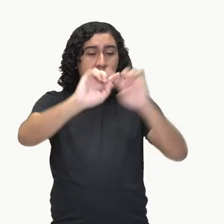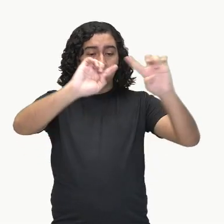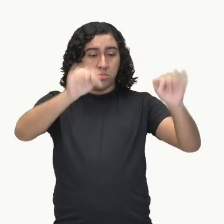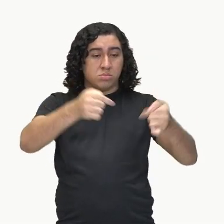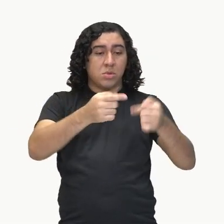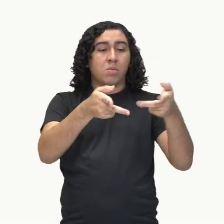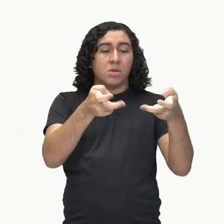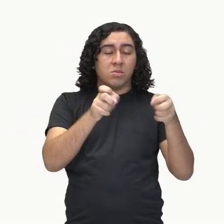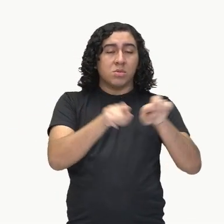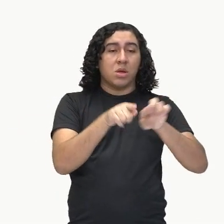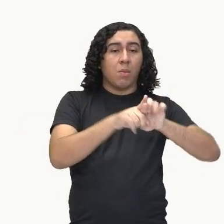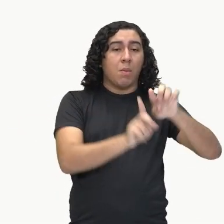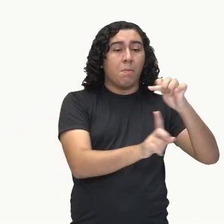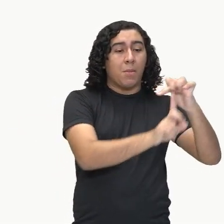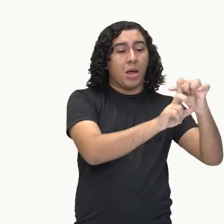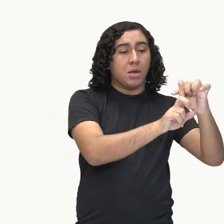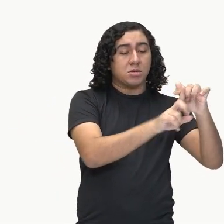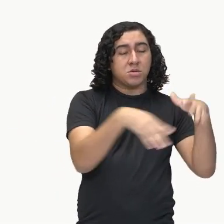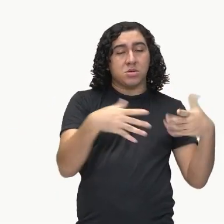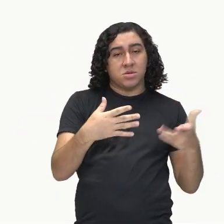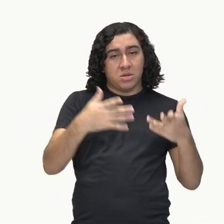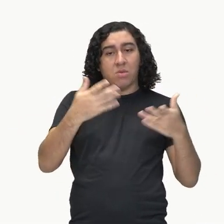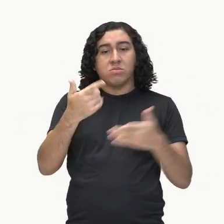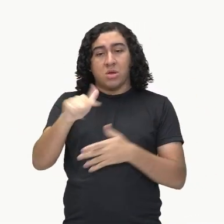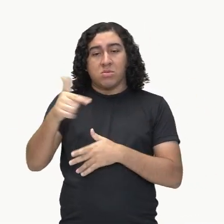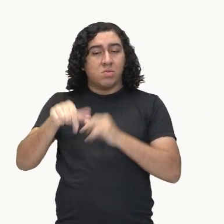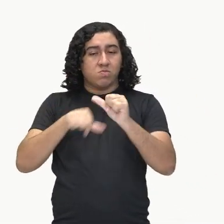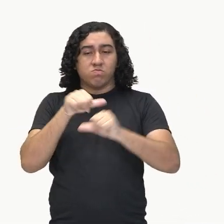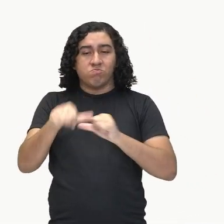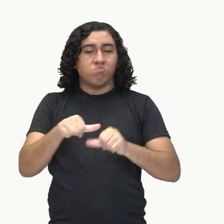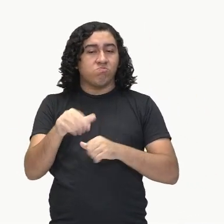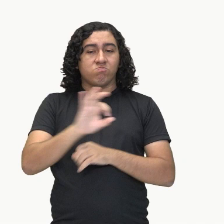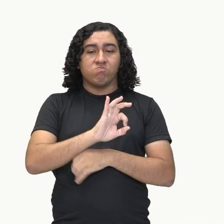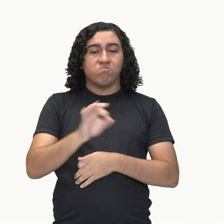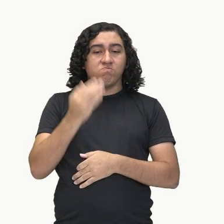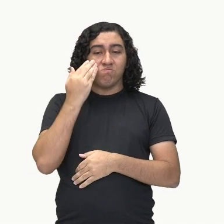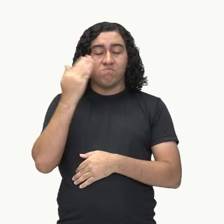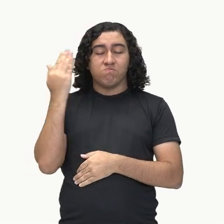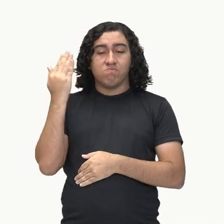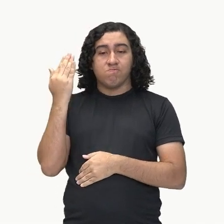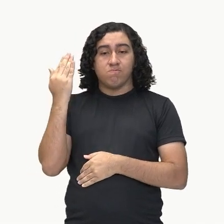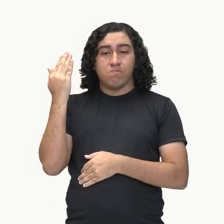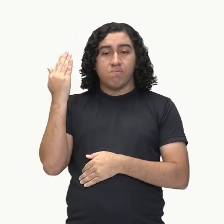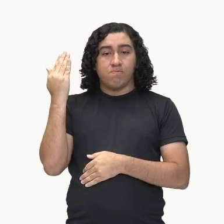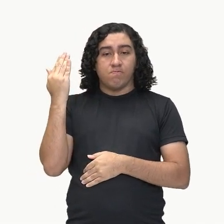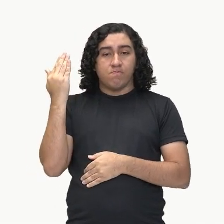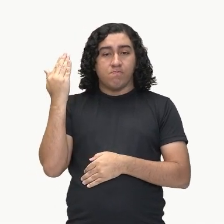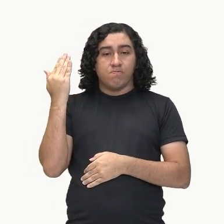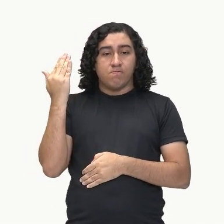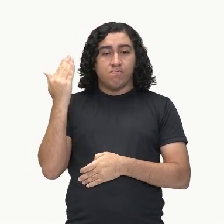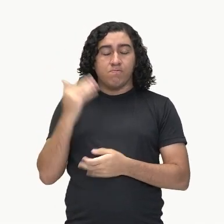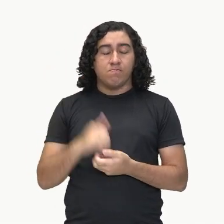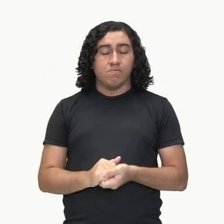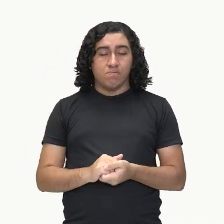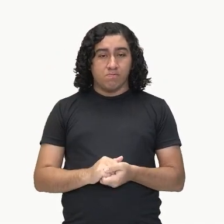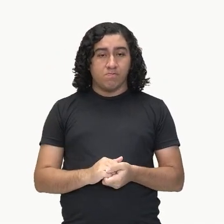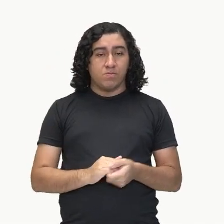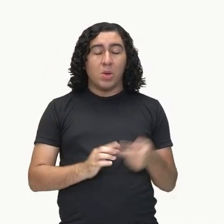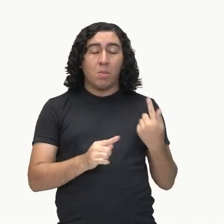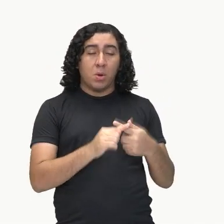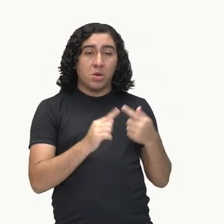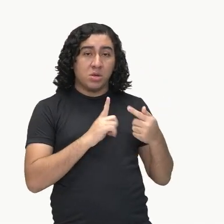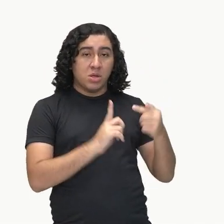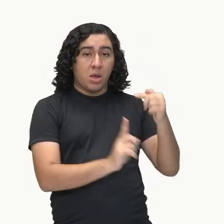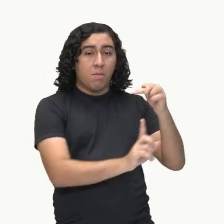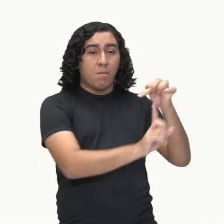percebemos também que ele saiu sem sinal alterado. Por quê? Porque o sinal de positivo de